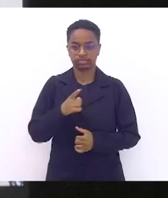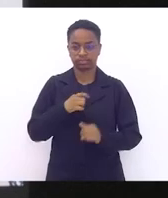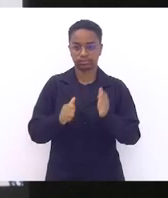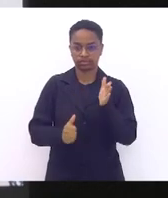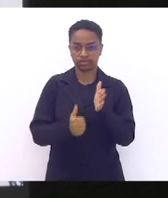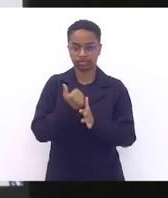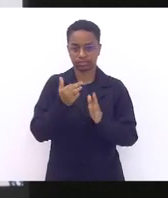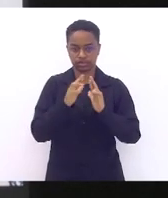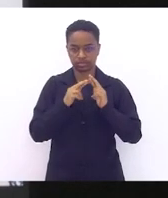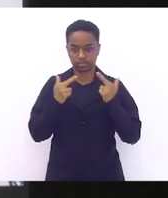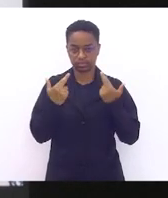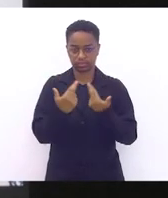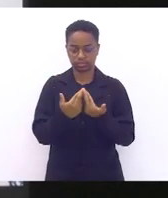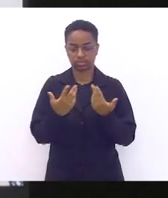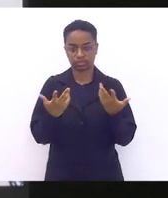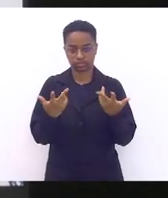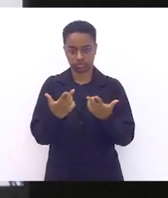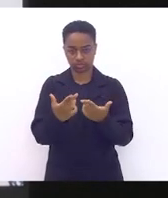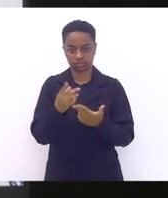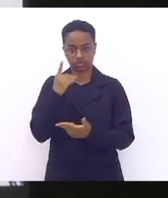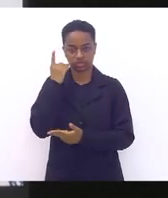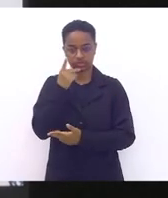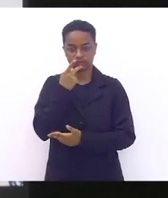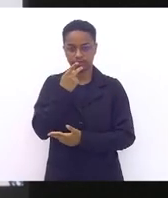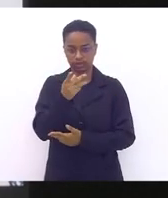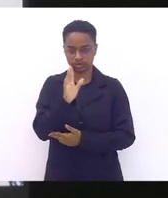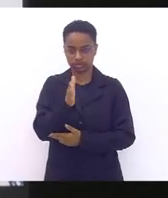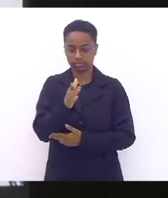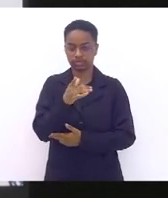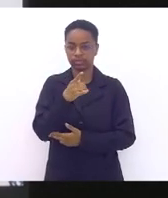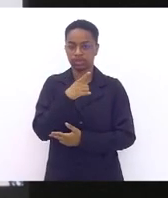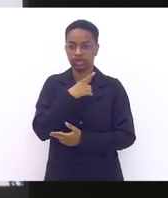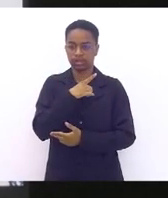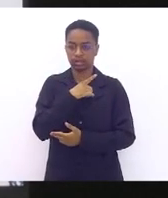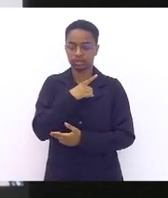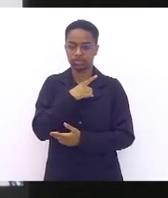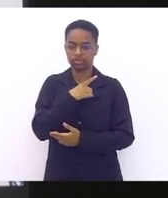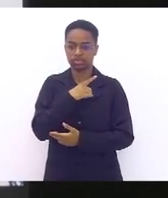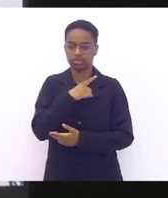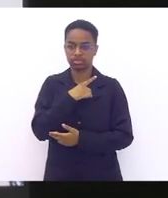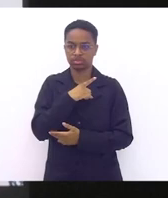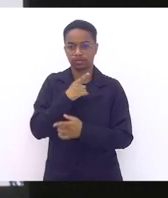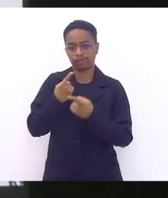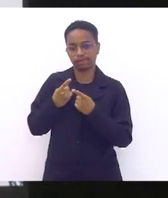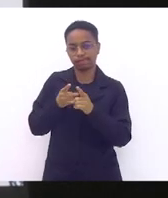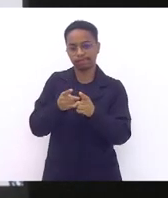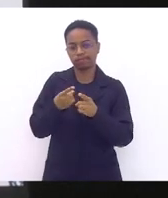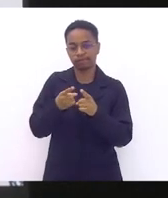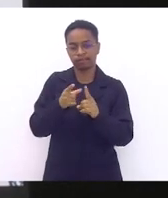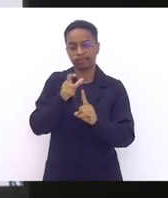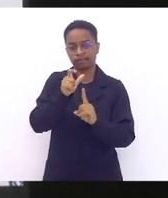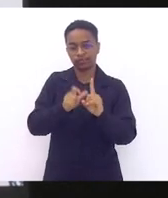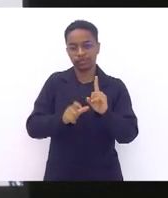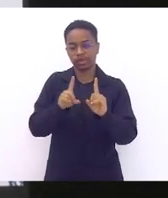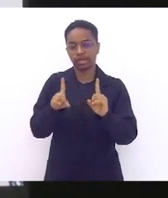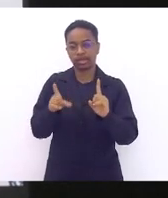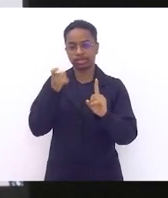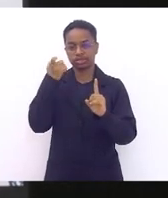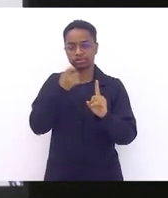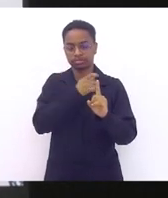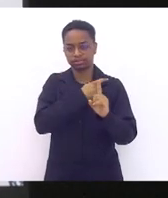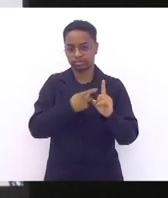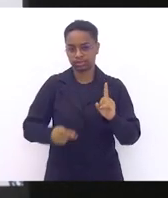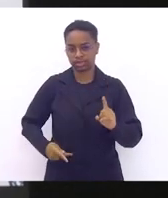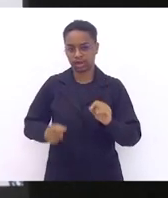Foi, como a deputada já antecipou, foi uma provocação do então presidente da Alerj,